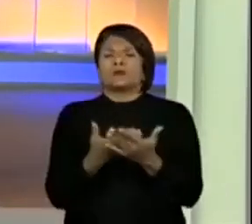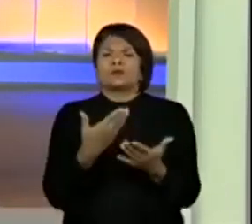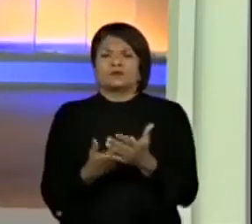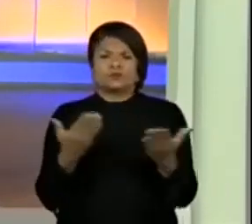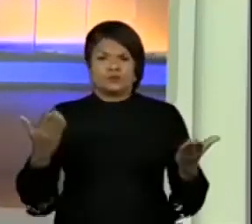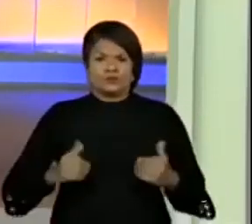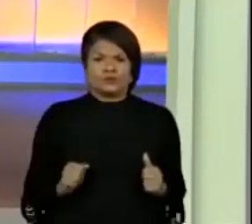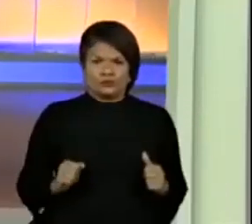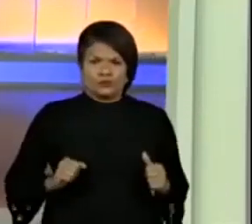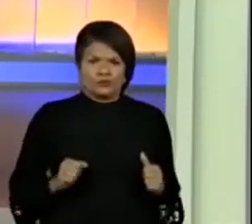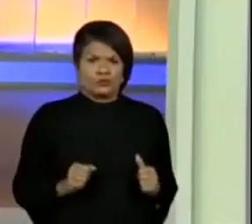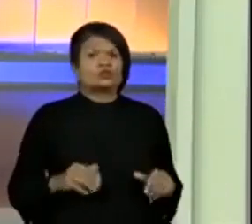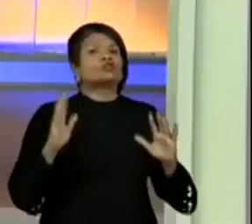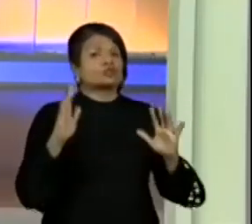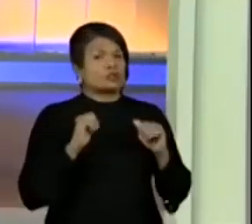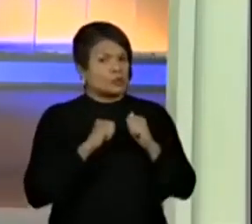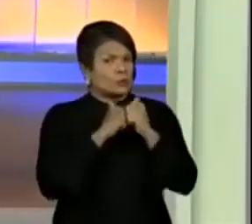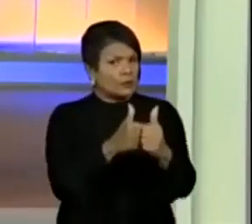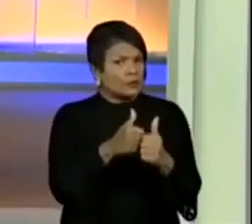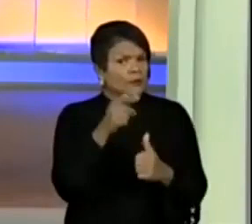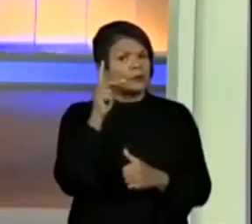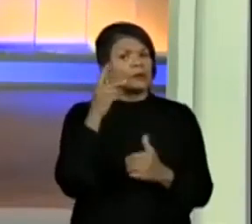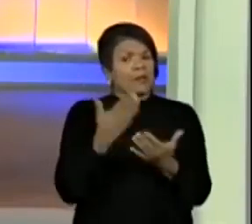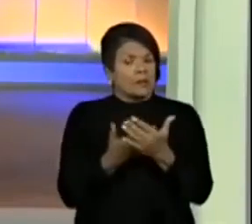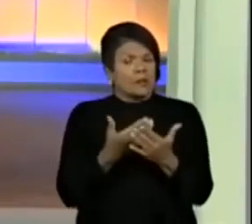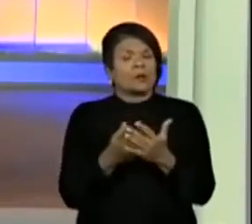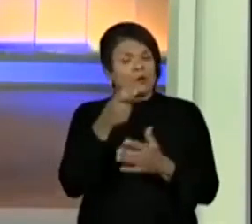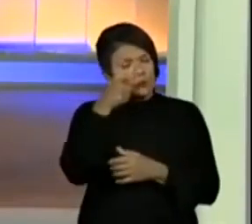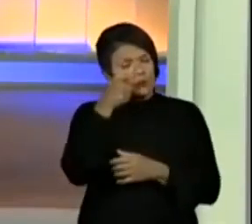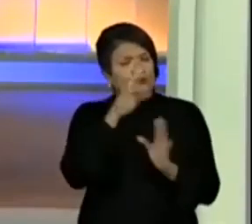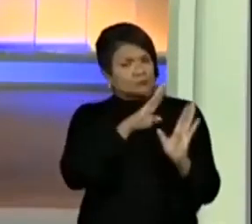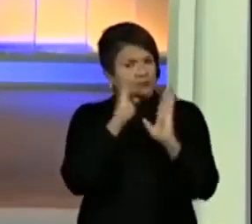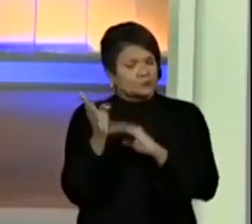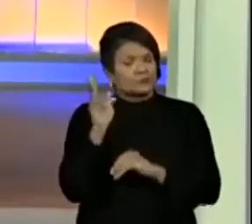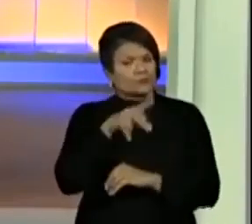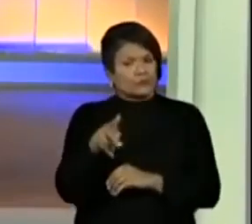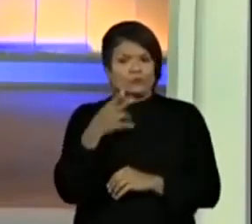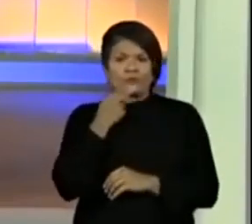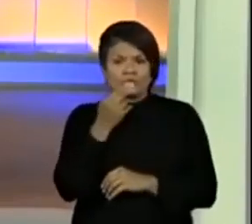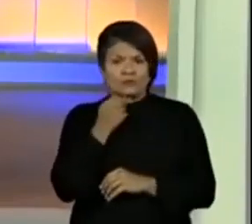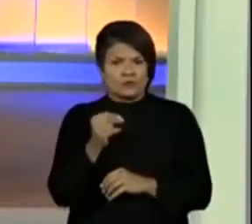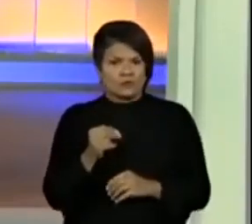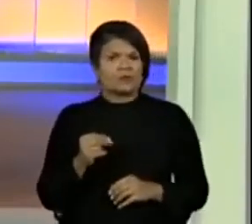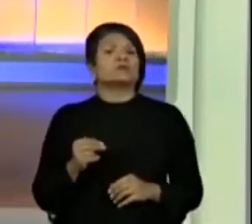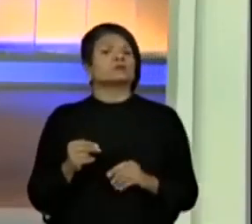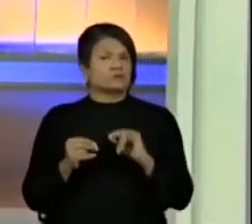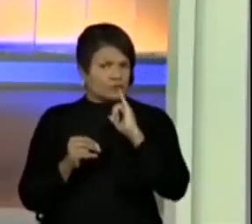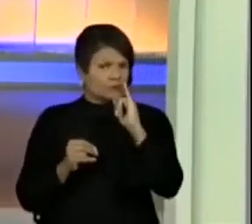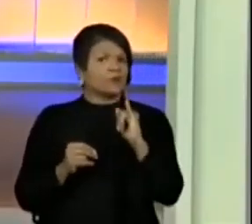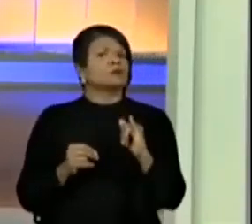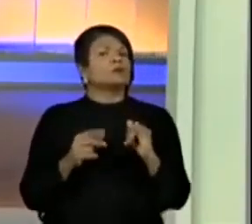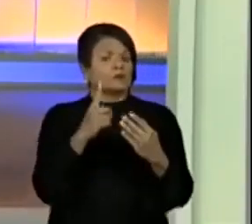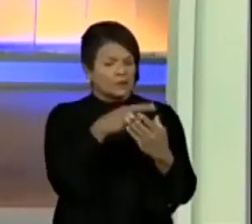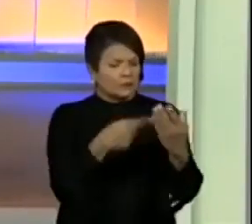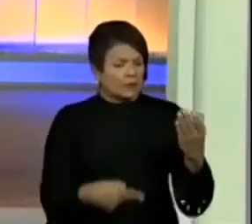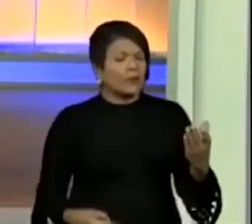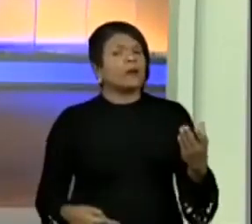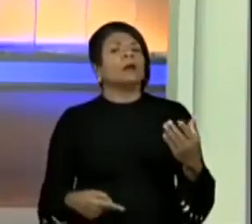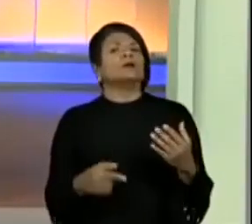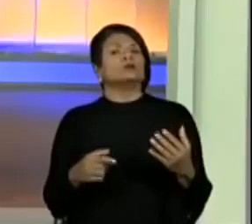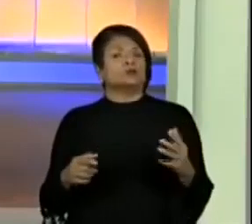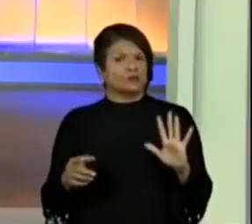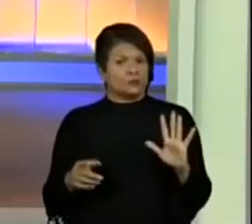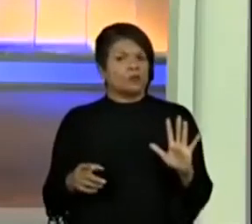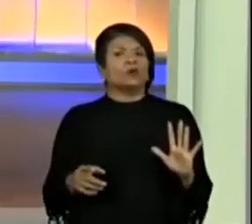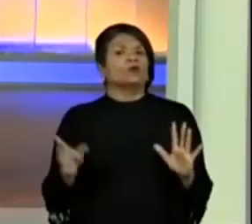Já acompanhei a aula do professor Rodrigo, dei uma ligada que ele falou, o caderno, isso mesmo. Nada de ficar